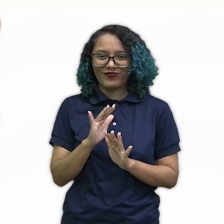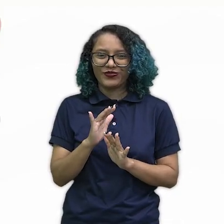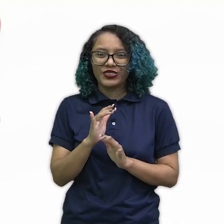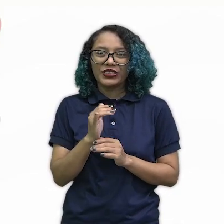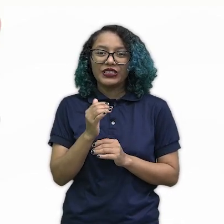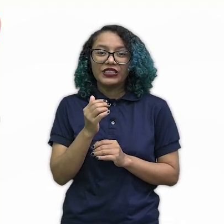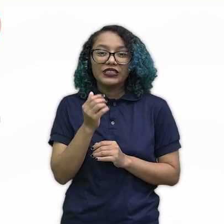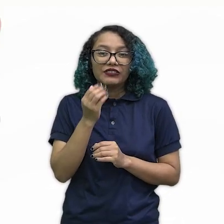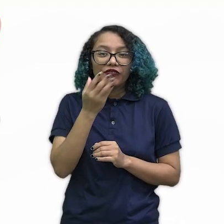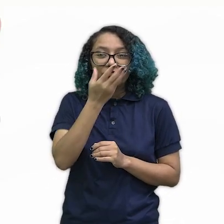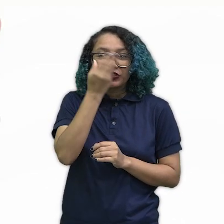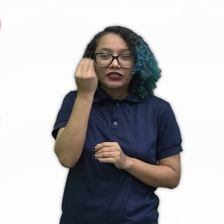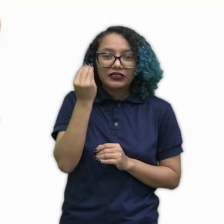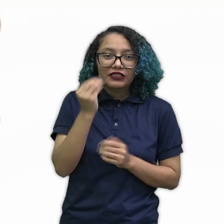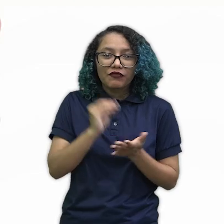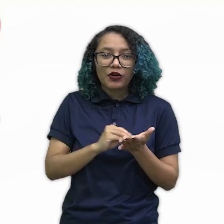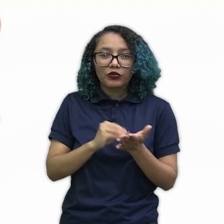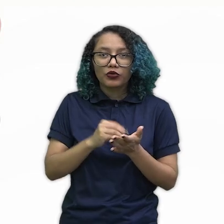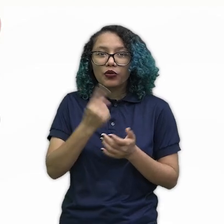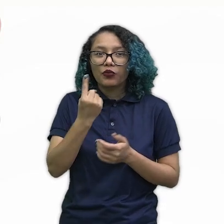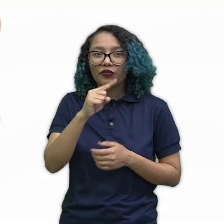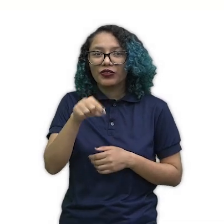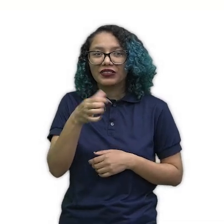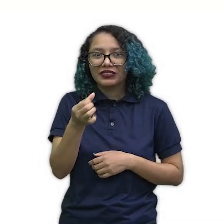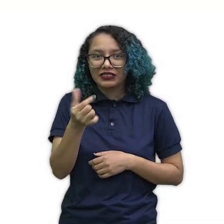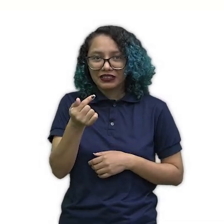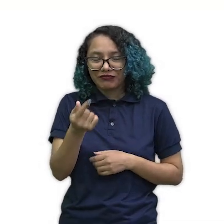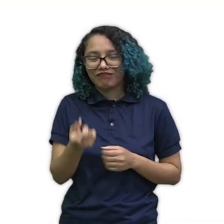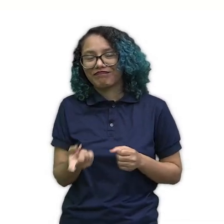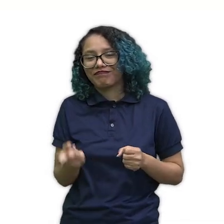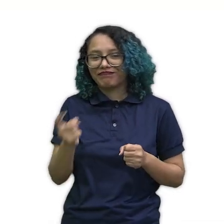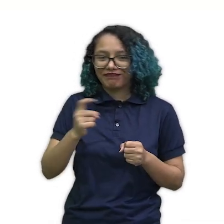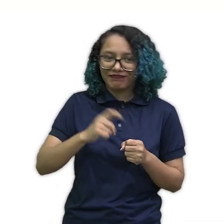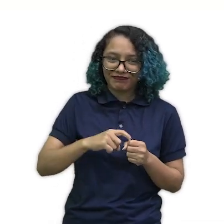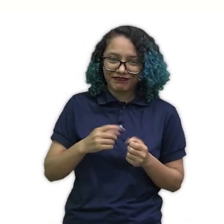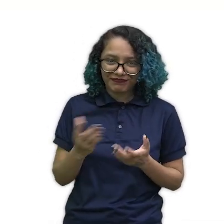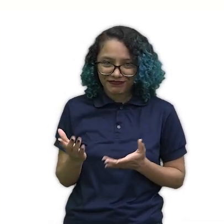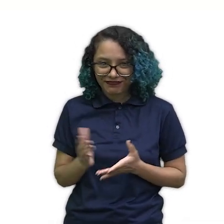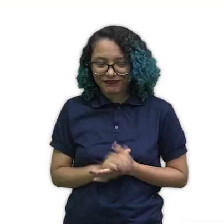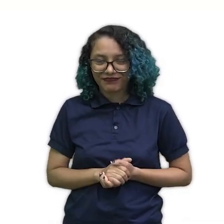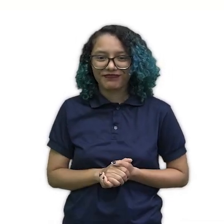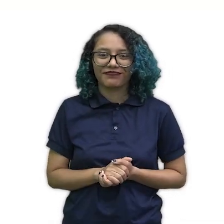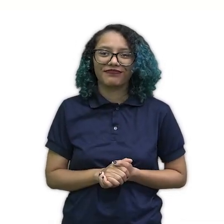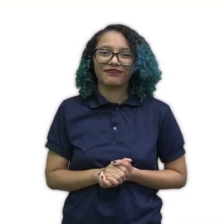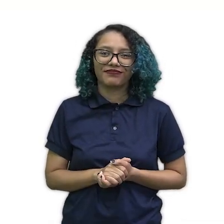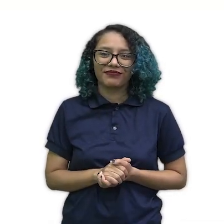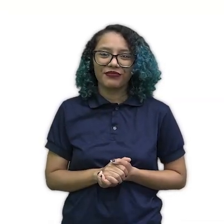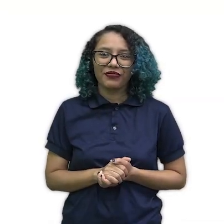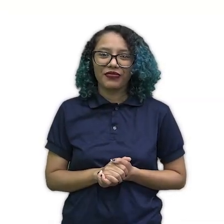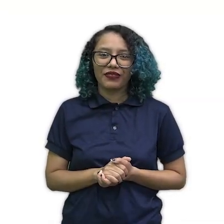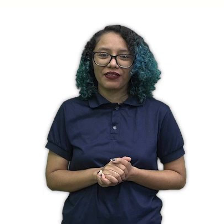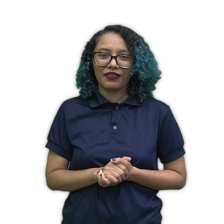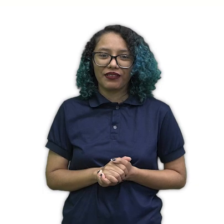do 1,67. Volta tudo, vamos lá. O que vai acontecer aqui?